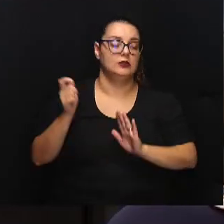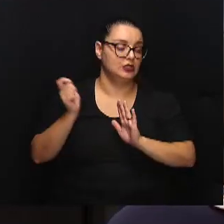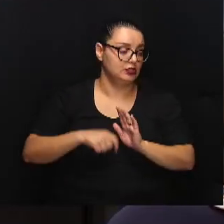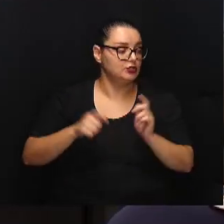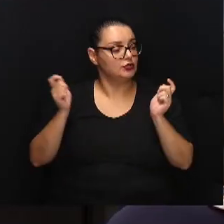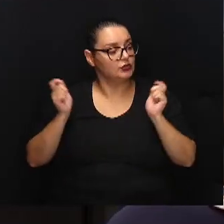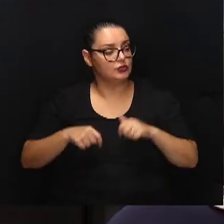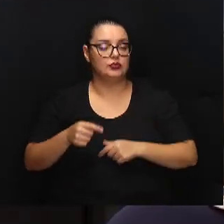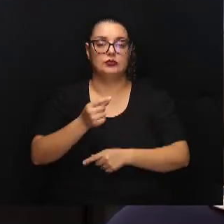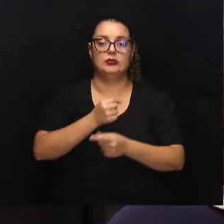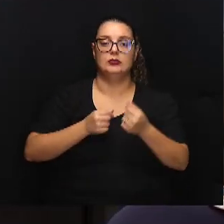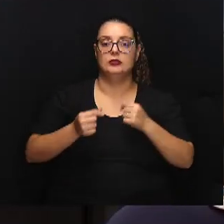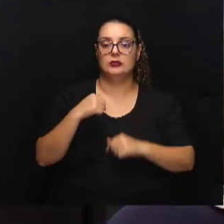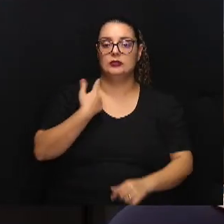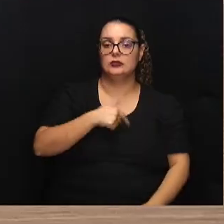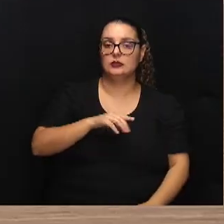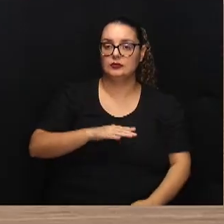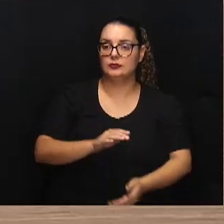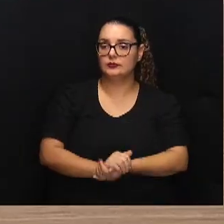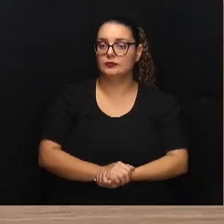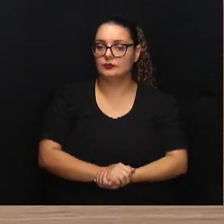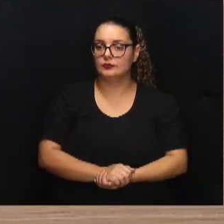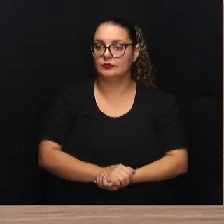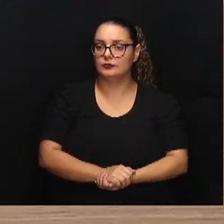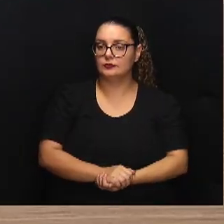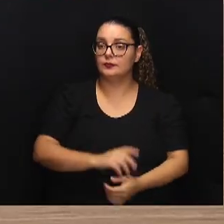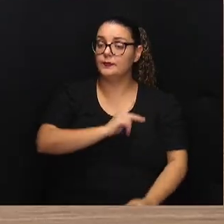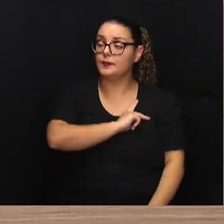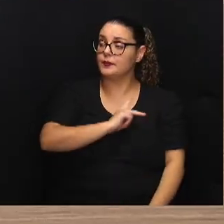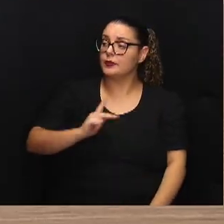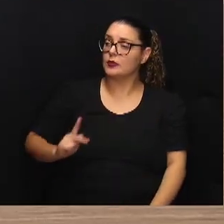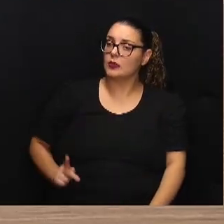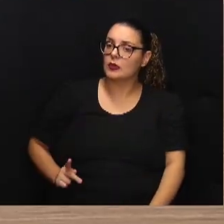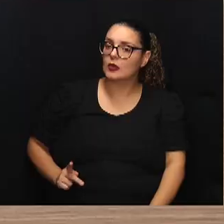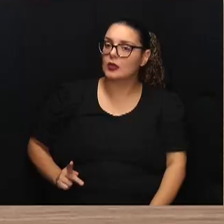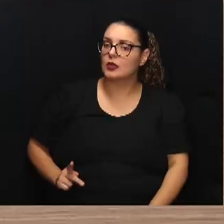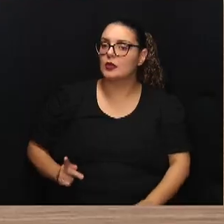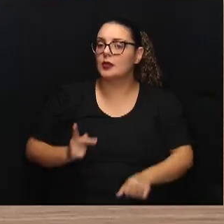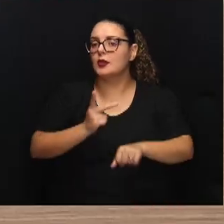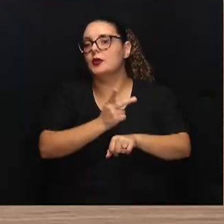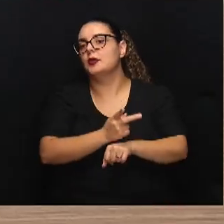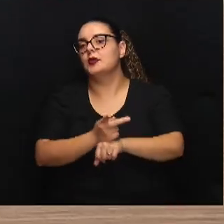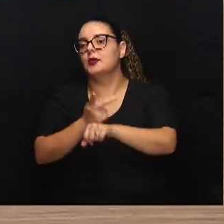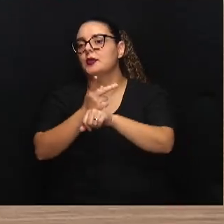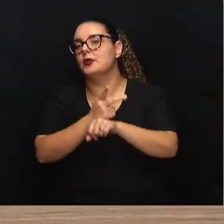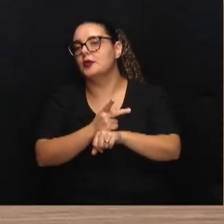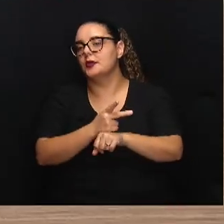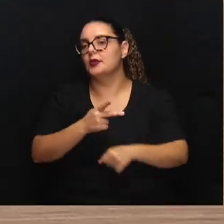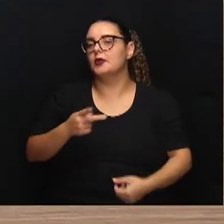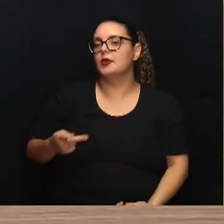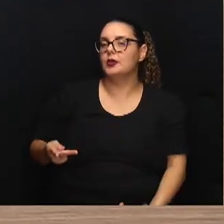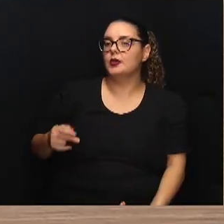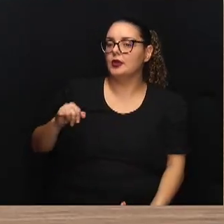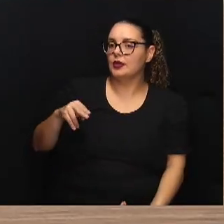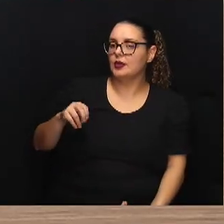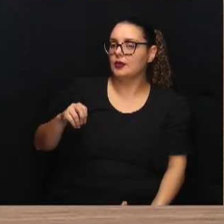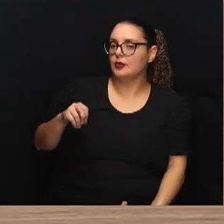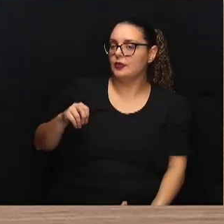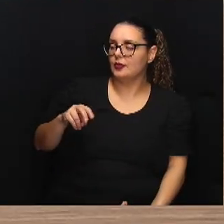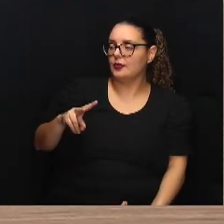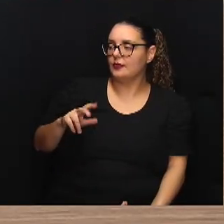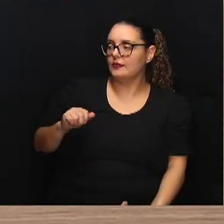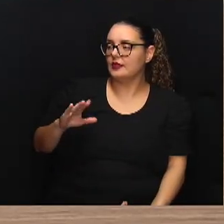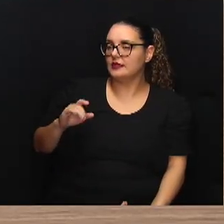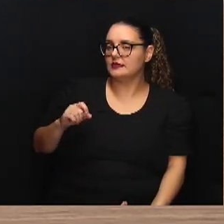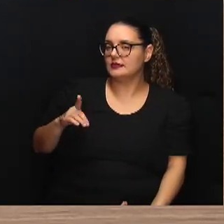capacidade econômica da nossa cidade. Presidente, Prêmio Inova Cidade, mais